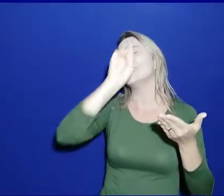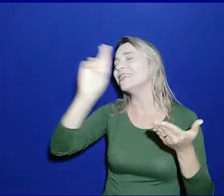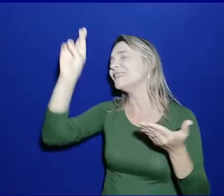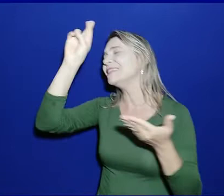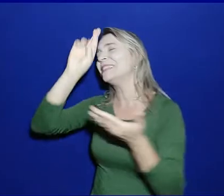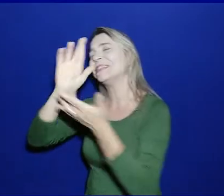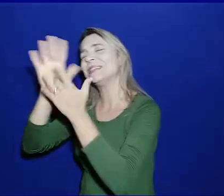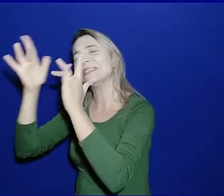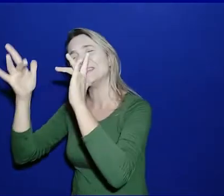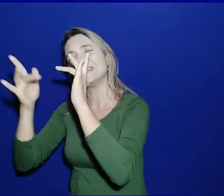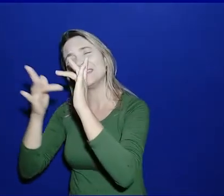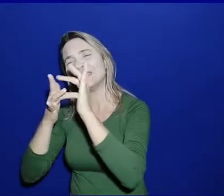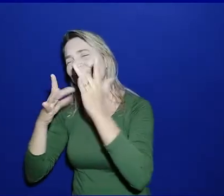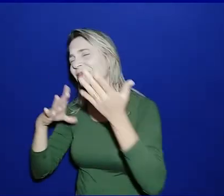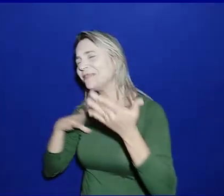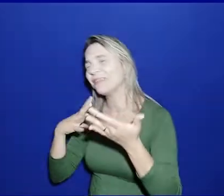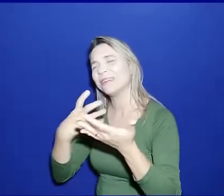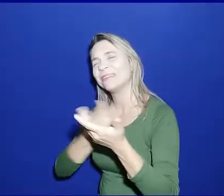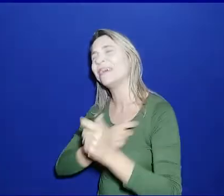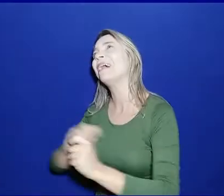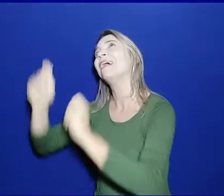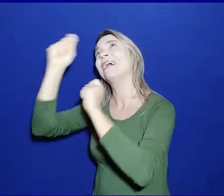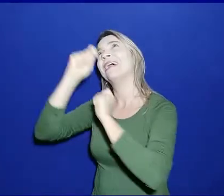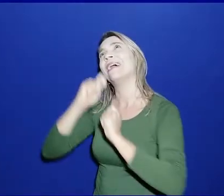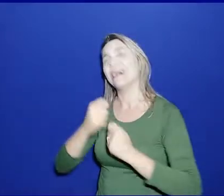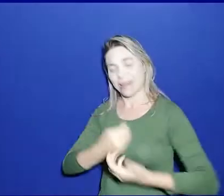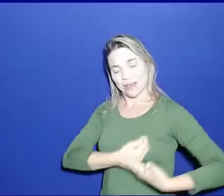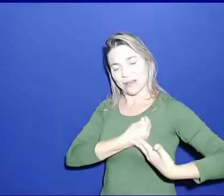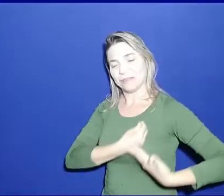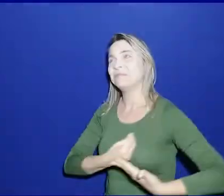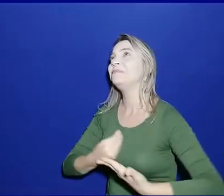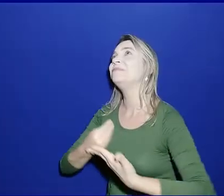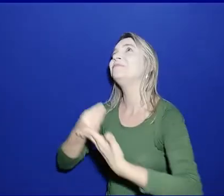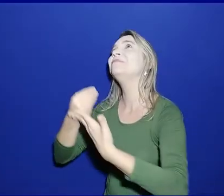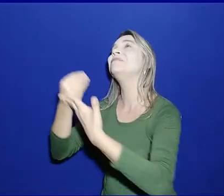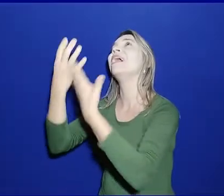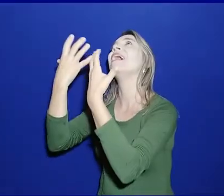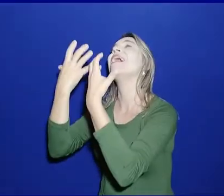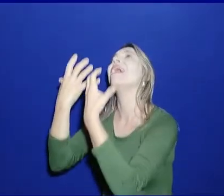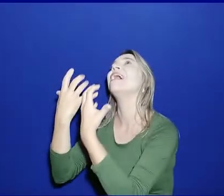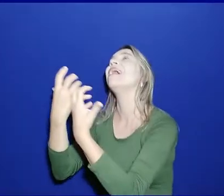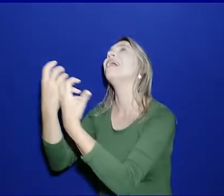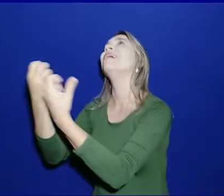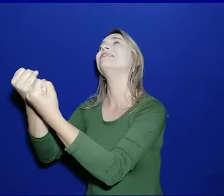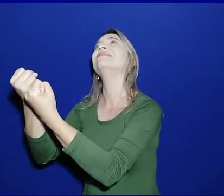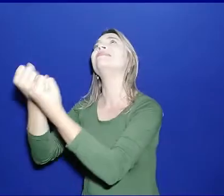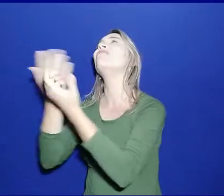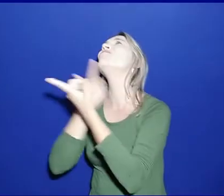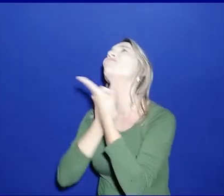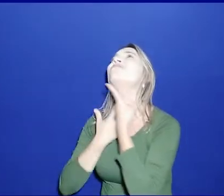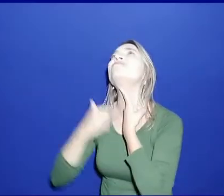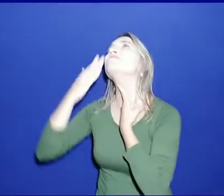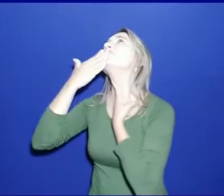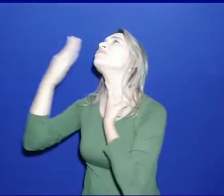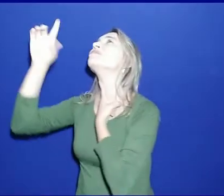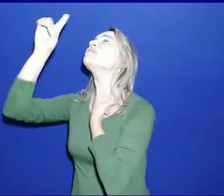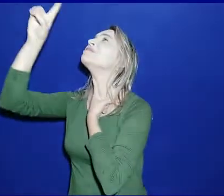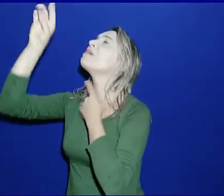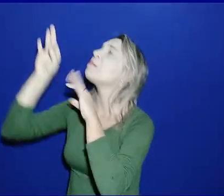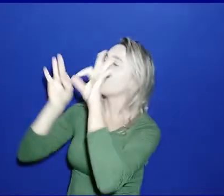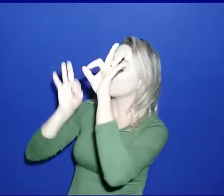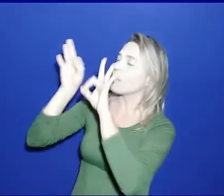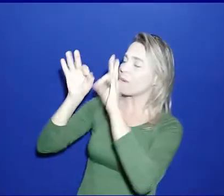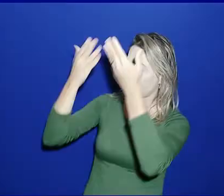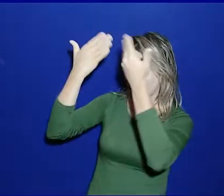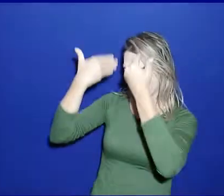Aceita-nos, Senhor, querido Salvador, aqui presente ser, dirige a